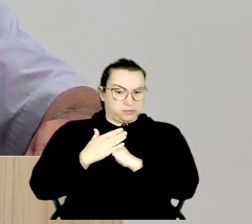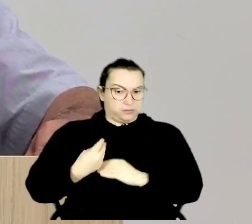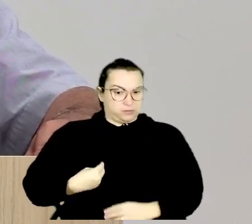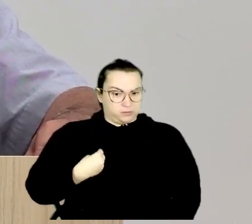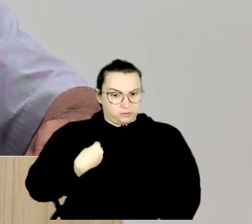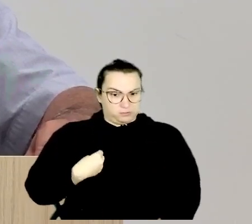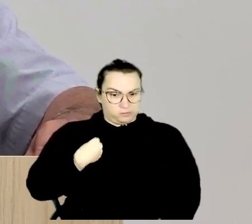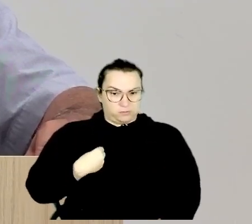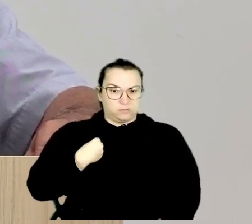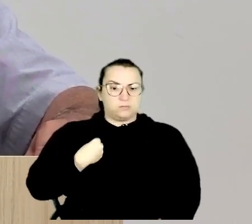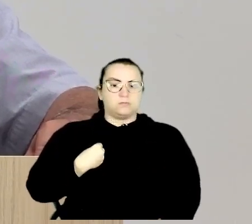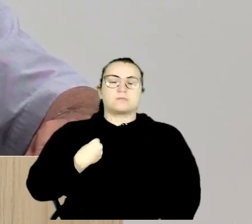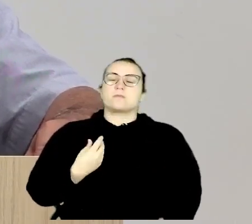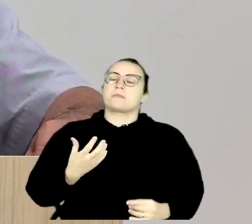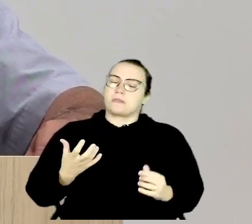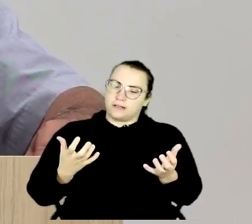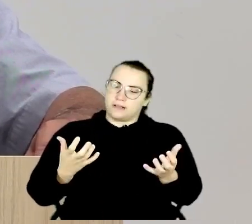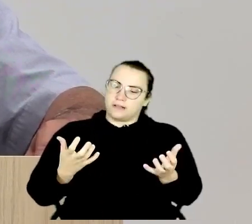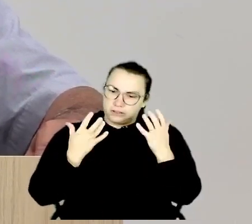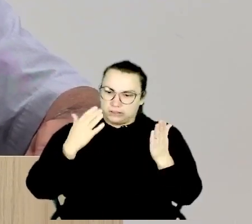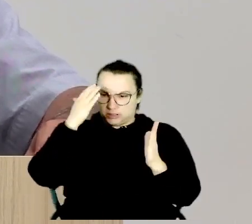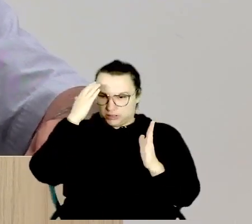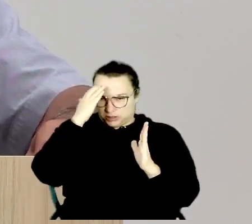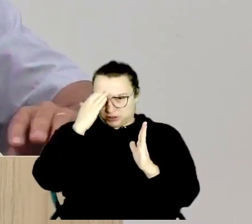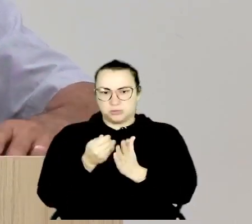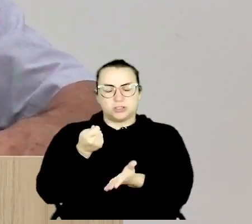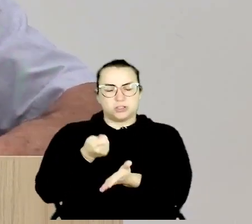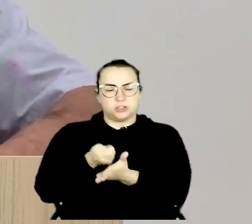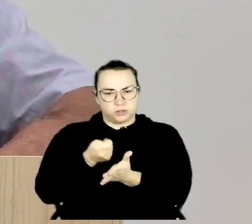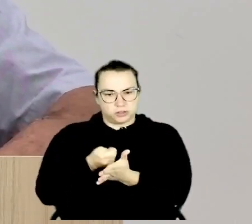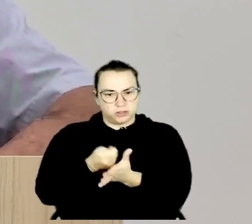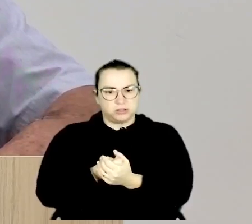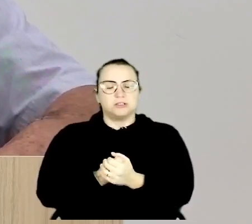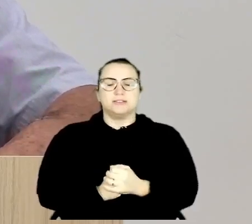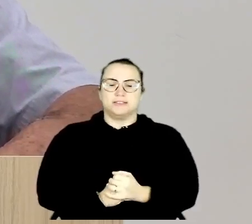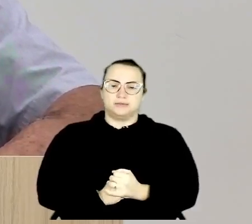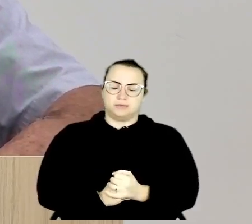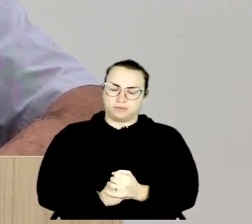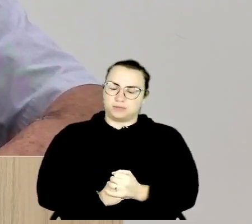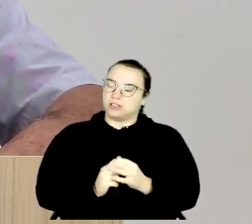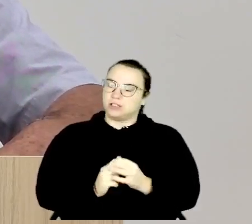eu quero cumprir com a minha obrigação e sair dessa casa